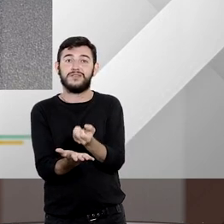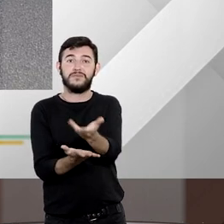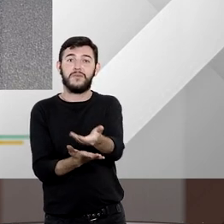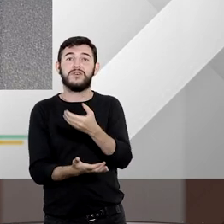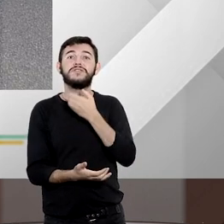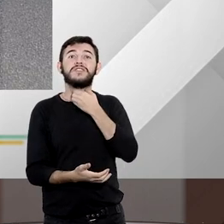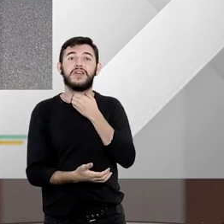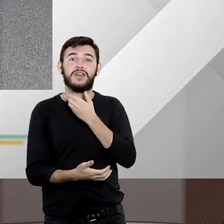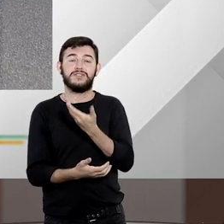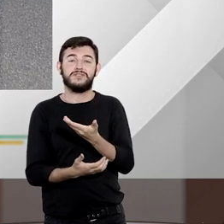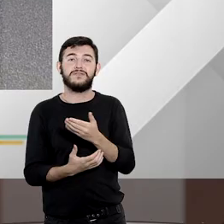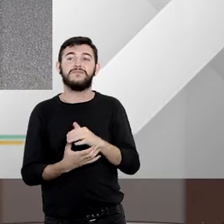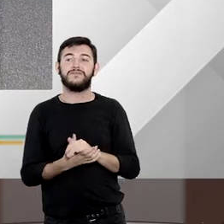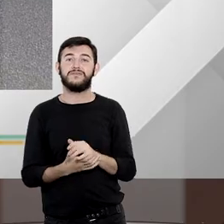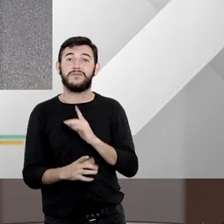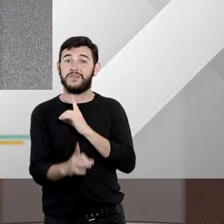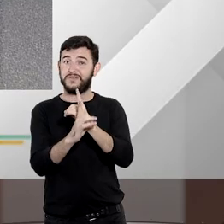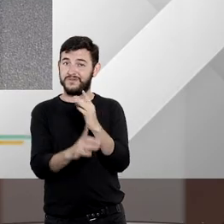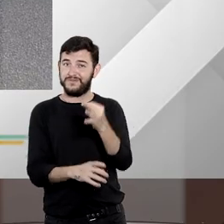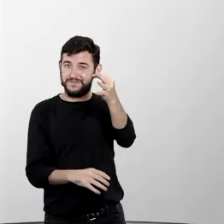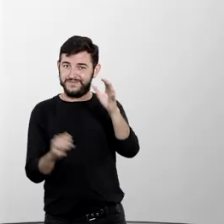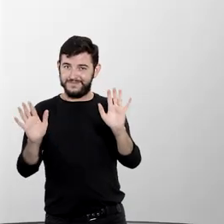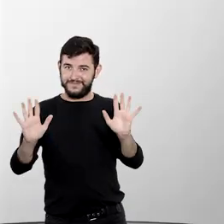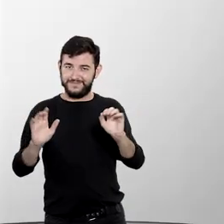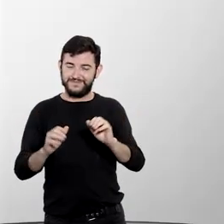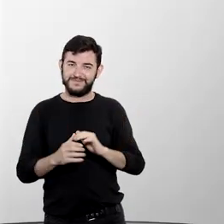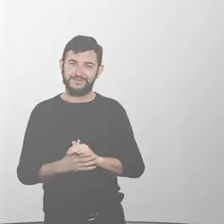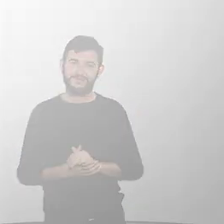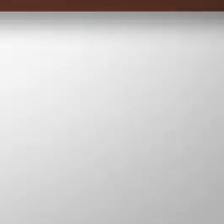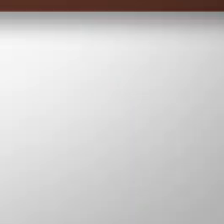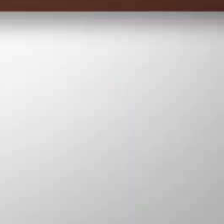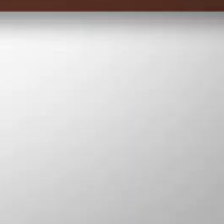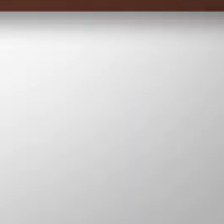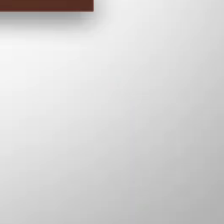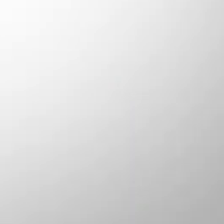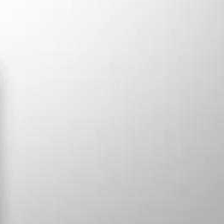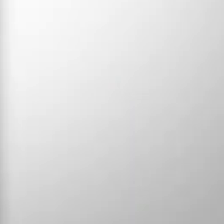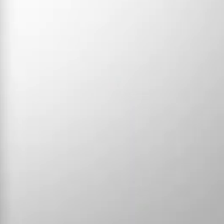podcast a gente se encontra pessoal a gente